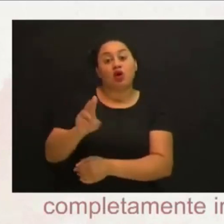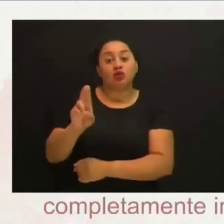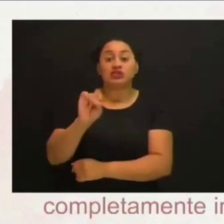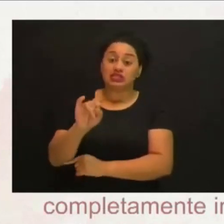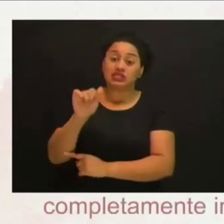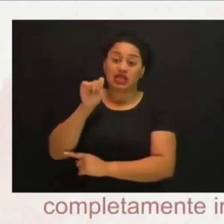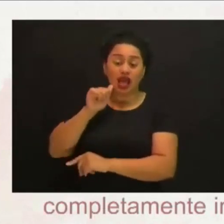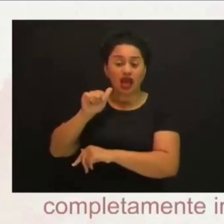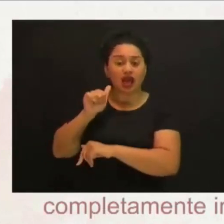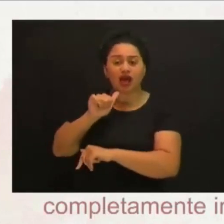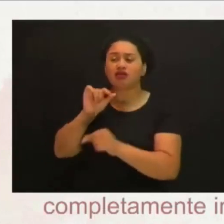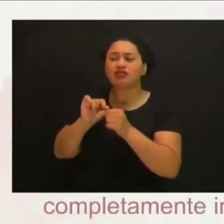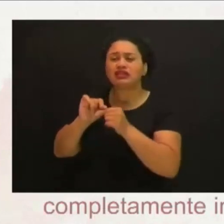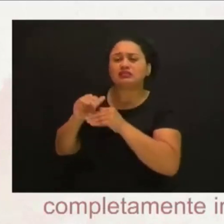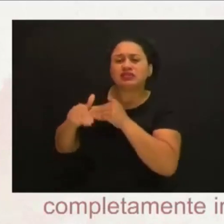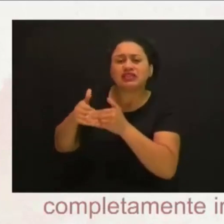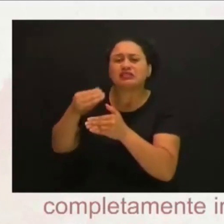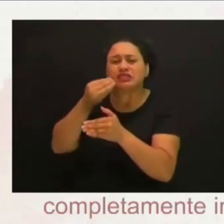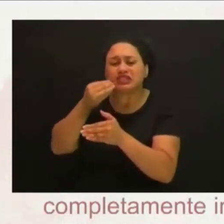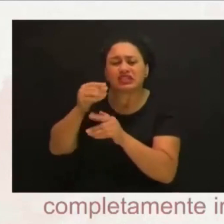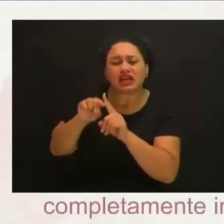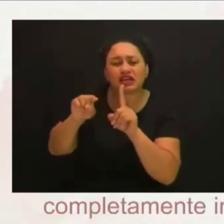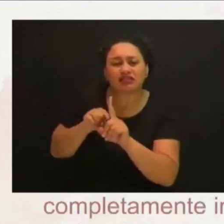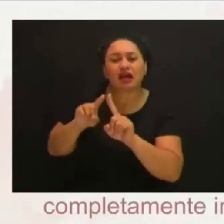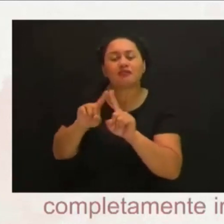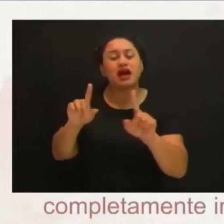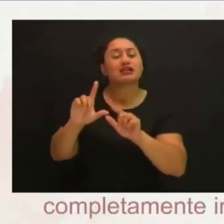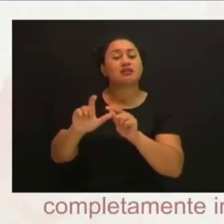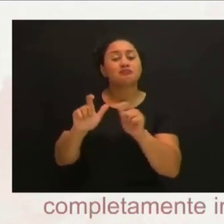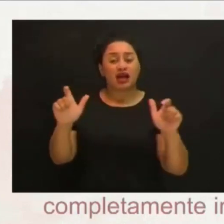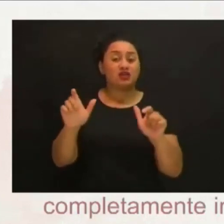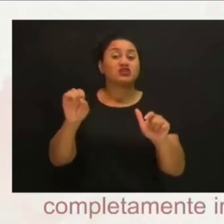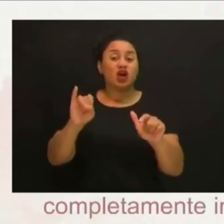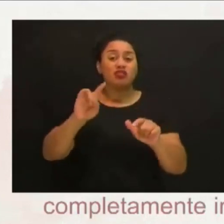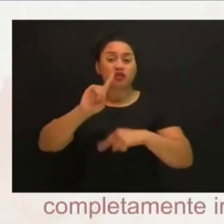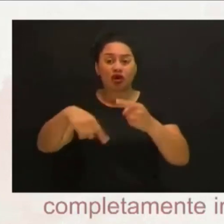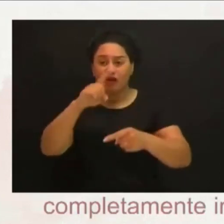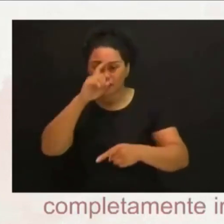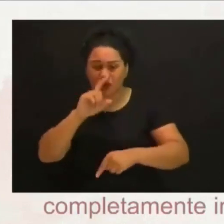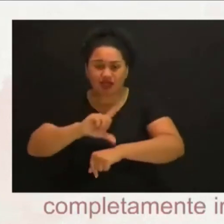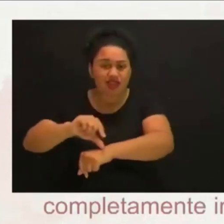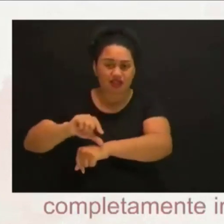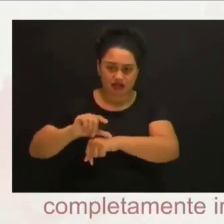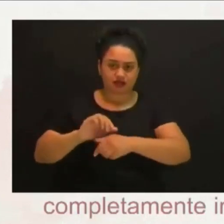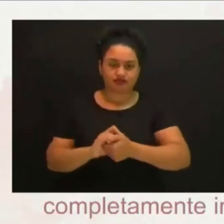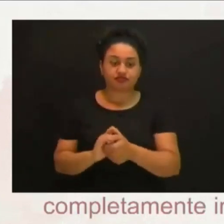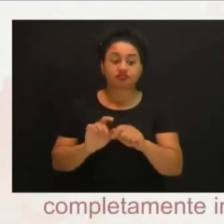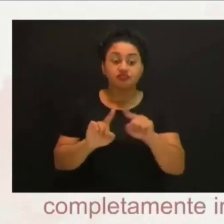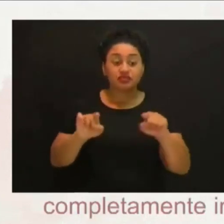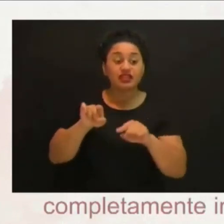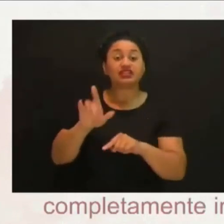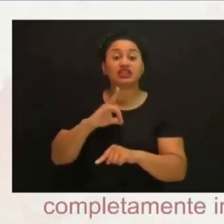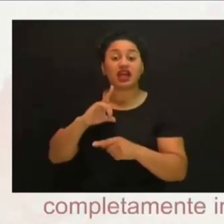processo muito grande para tentar engravidar, a maior parte vai descobrir só no atraso menstrual. Mas aqui já existe, inclusive, um hormônio no